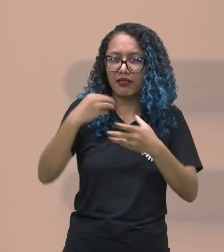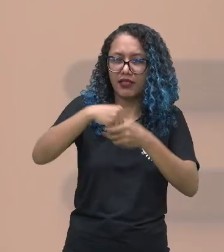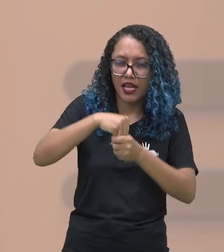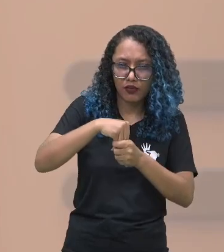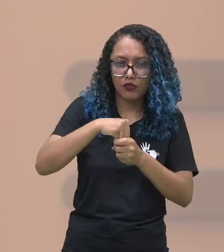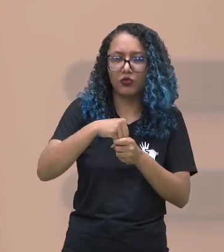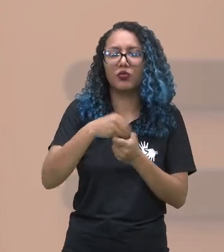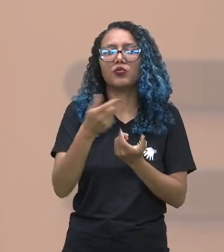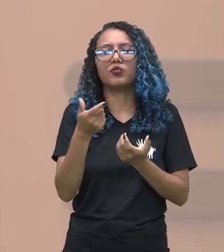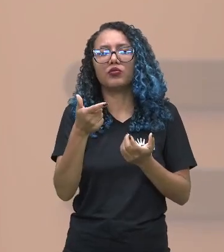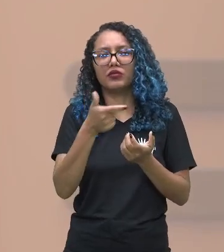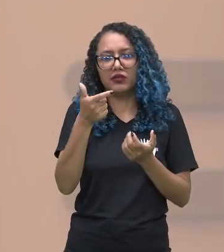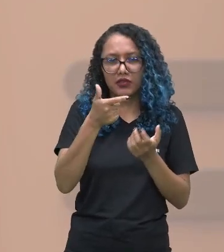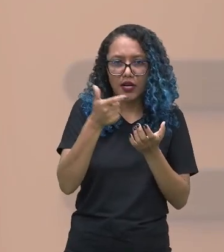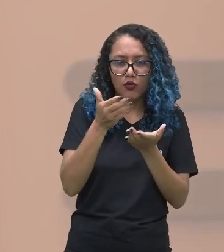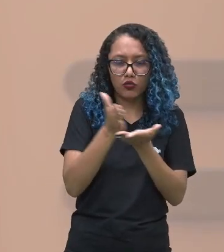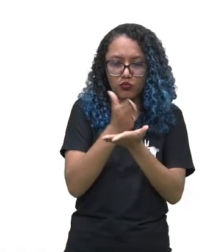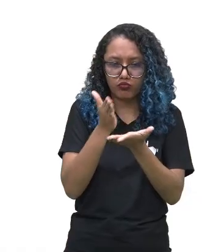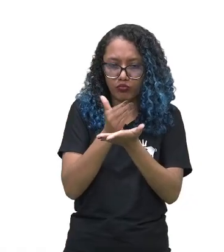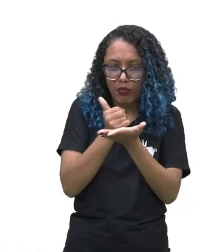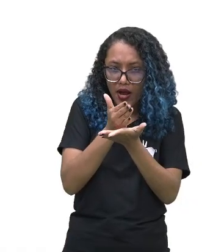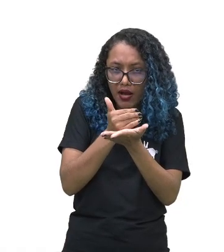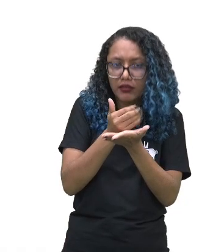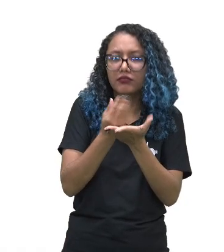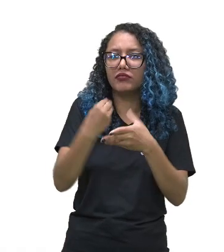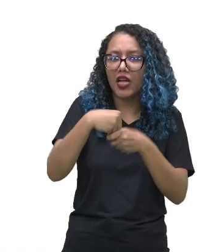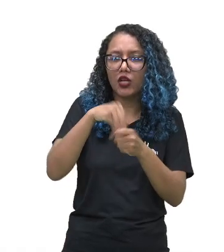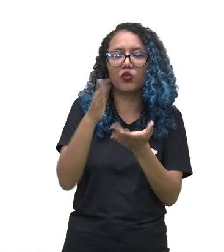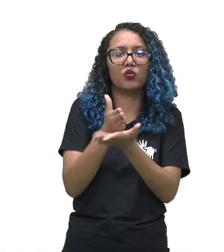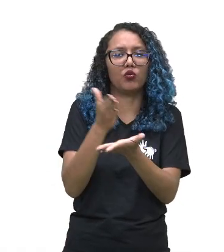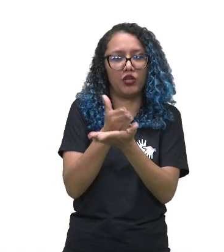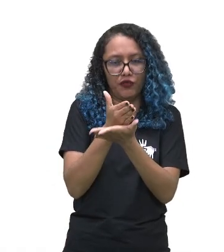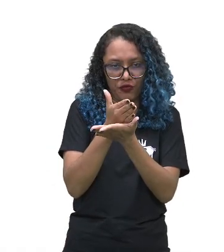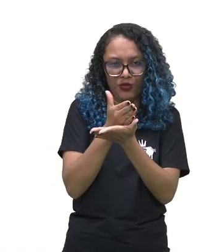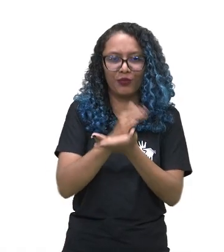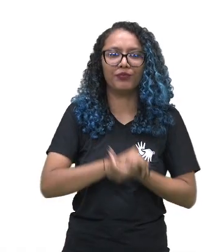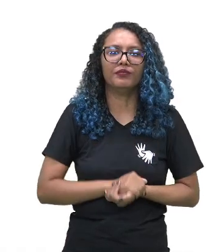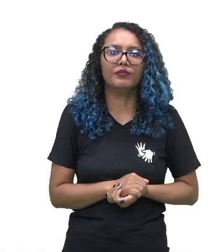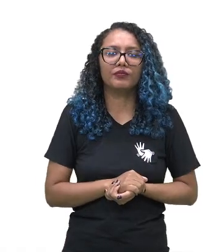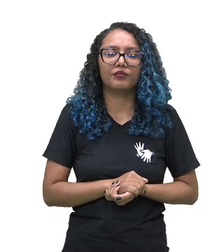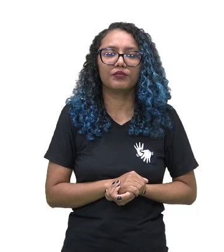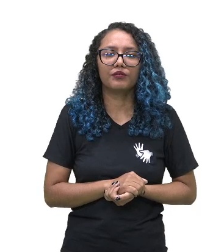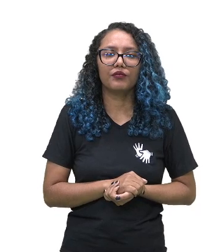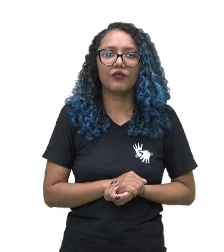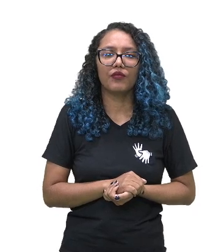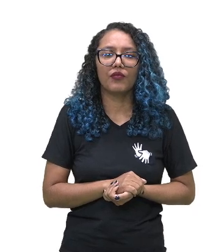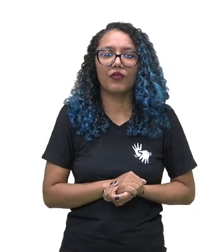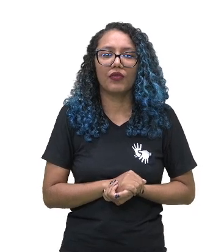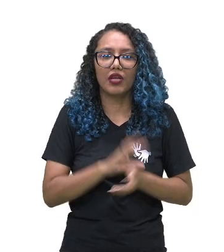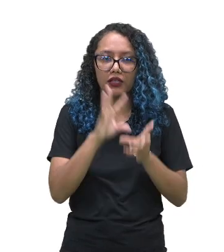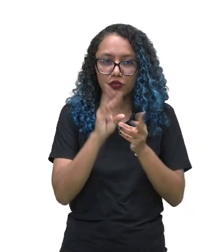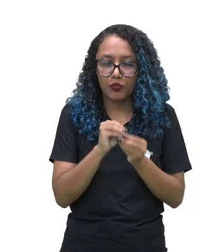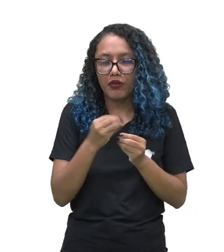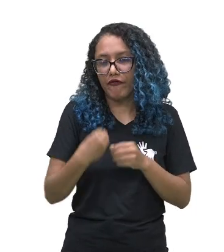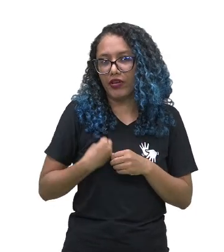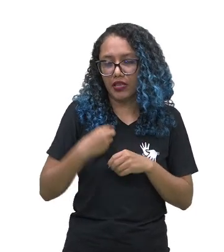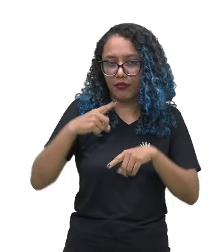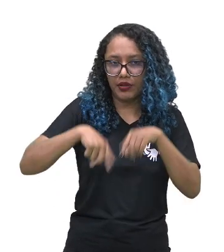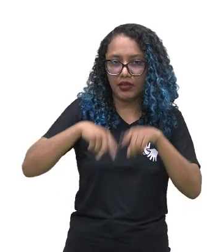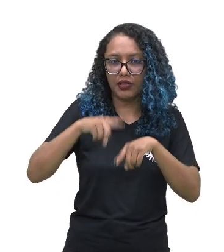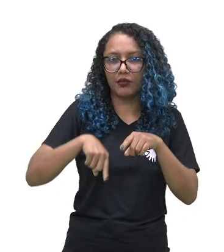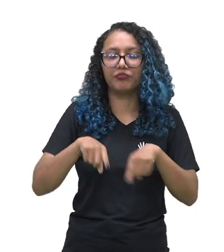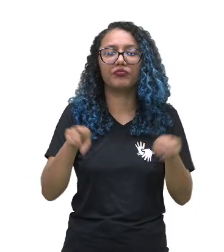ele vai chamar de vida material. E ele também conclui que Lá na economia colonial